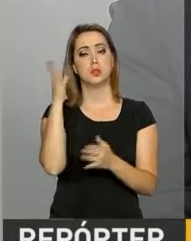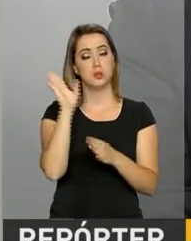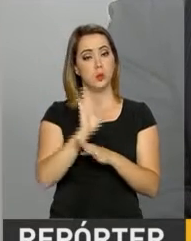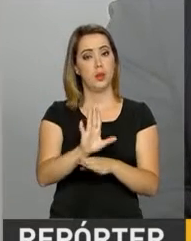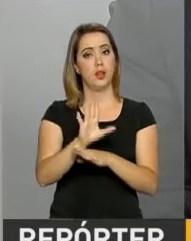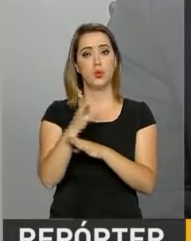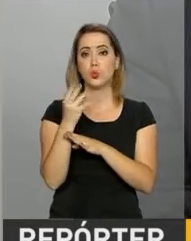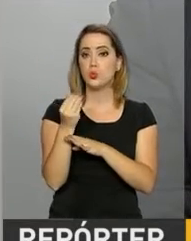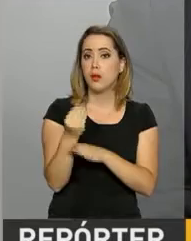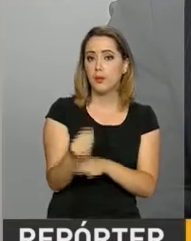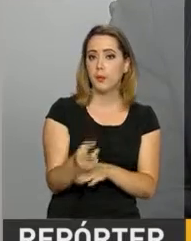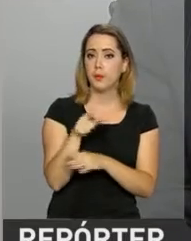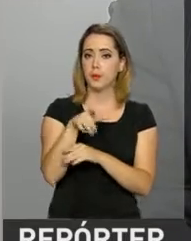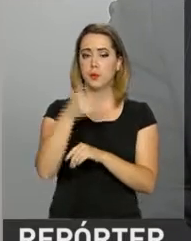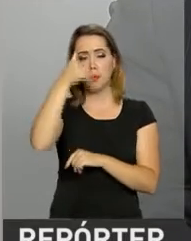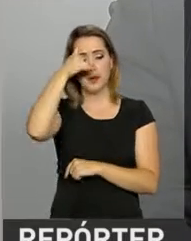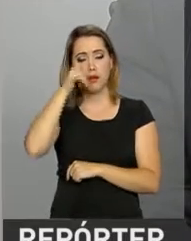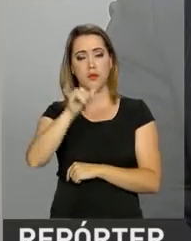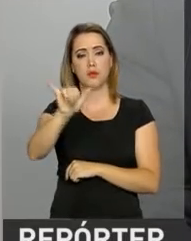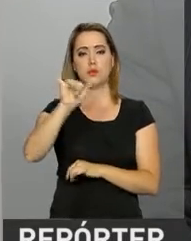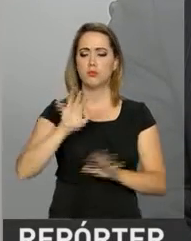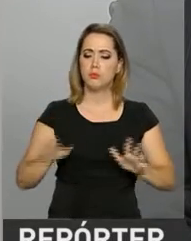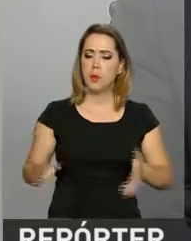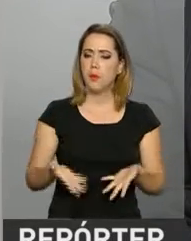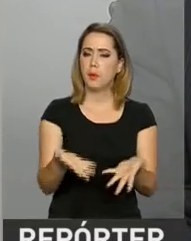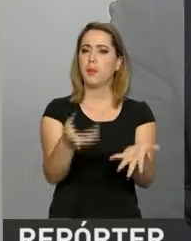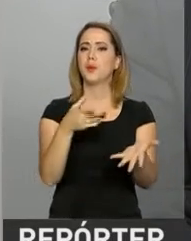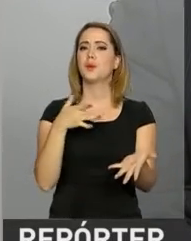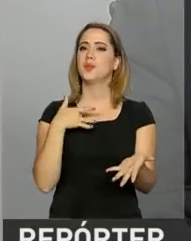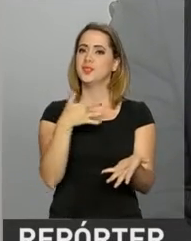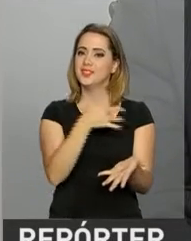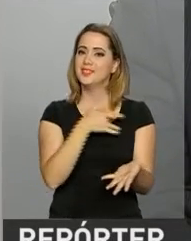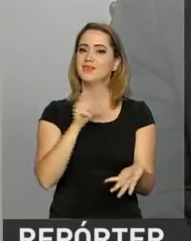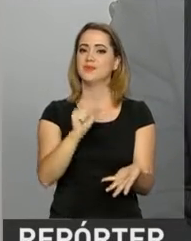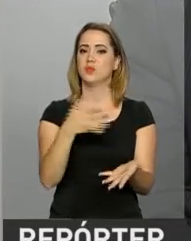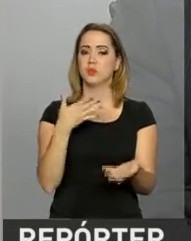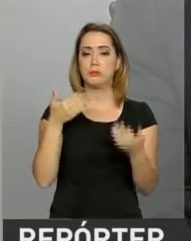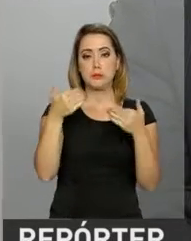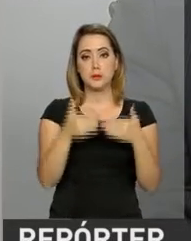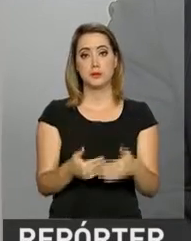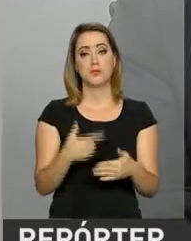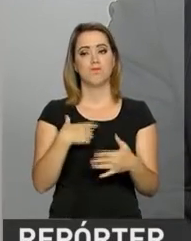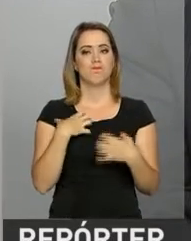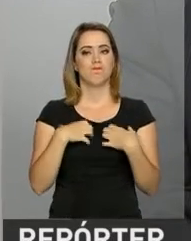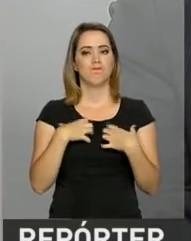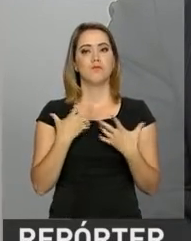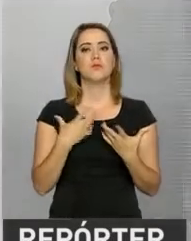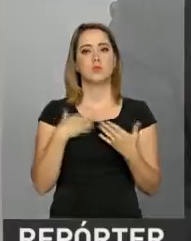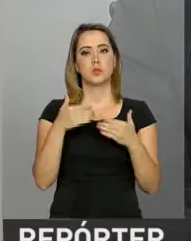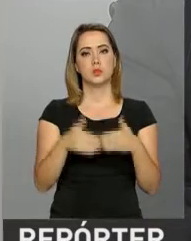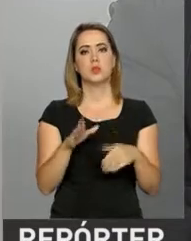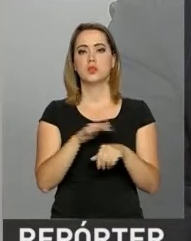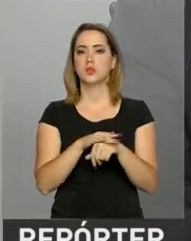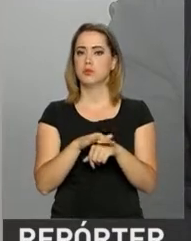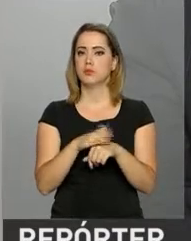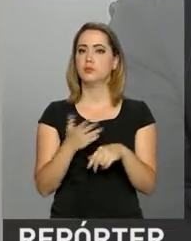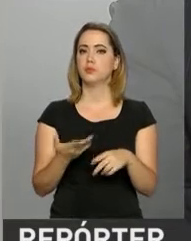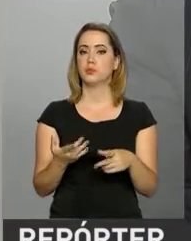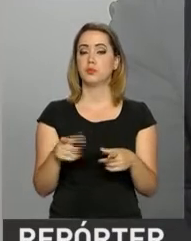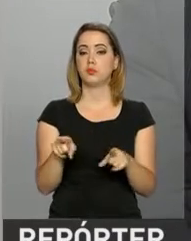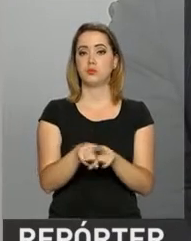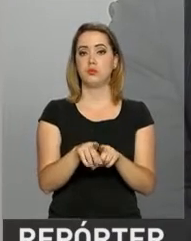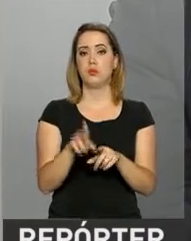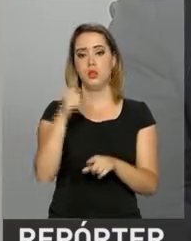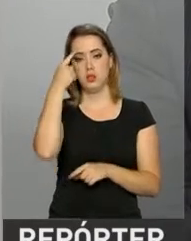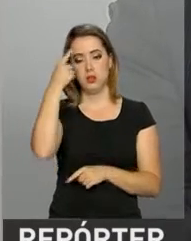muito para prevenir para promover saúde e enfrentar problemas de saúde da população brasileira tem a ideia que essas